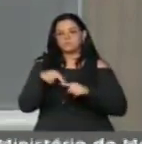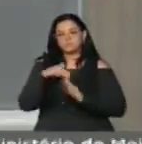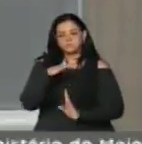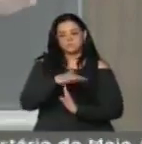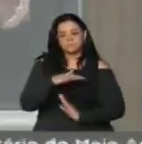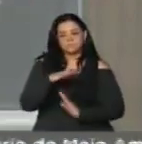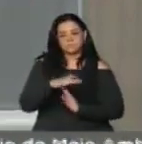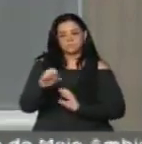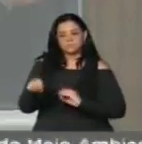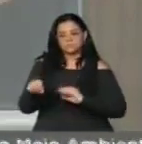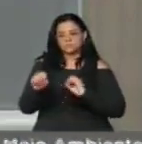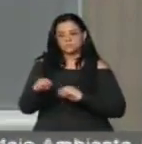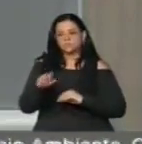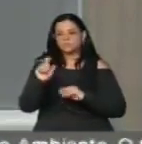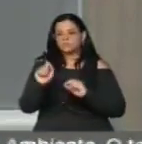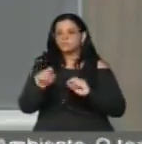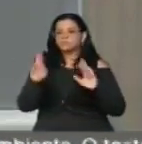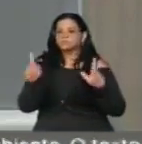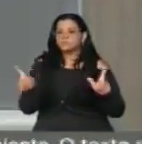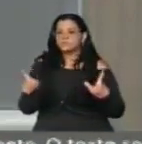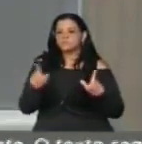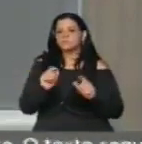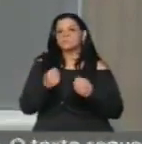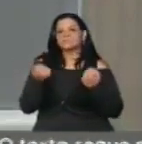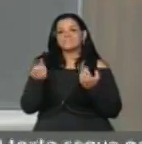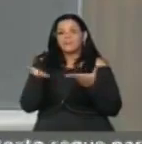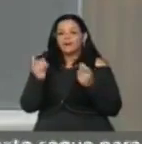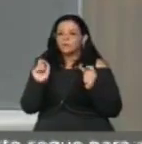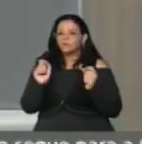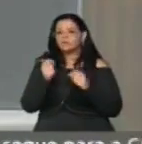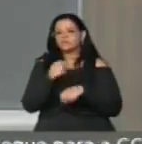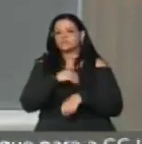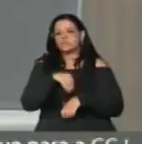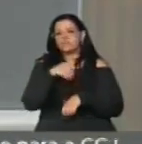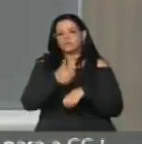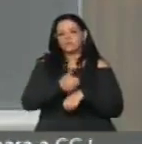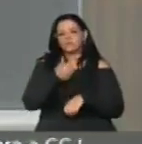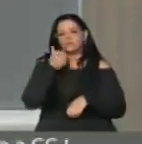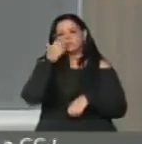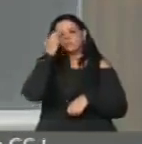diferente, dando a eles uma condição melhor de salário. Parabéns e o nosso trabalho a eles. Muito obrigado, nobre deputado.